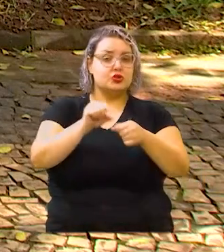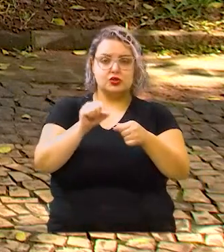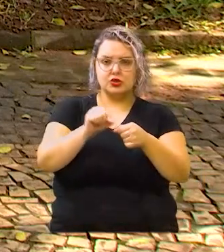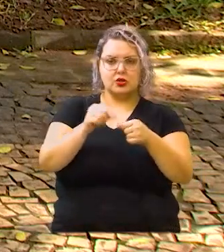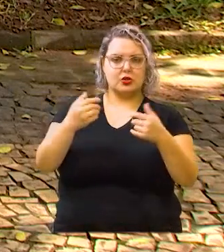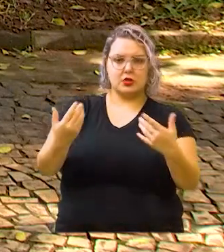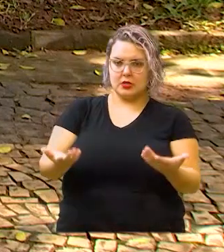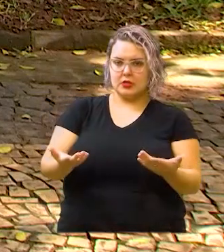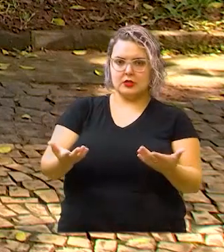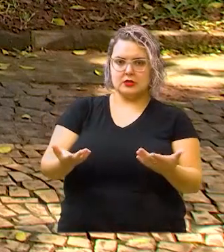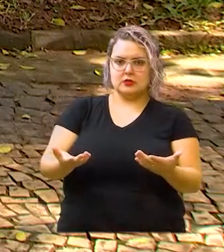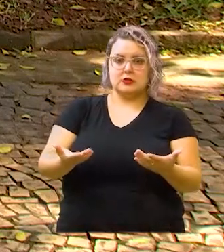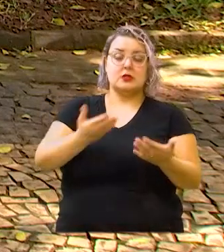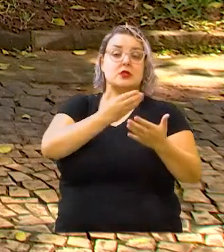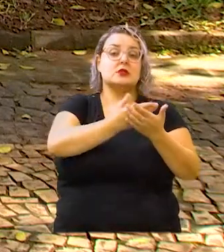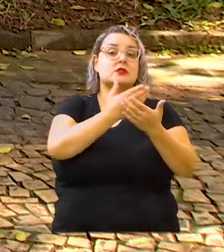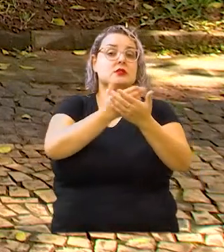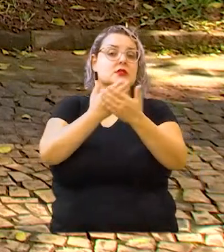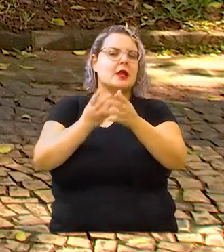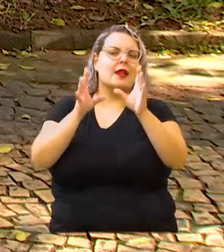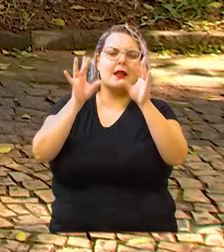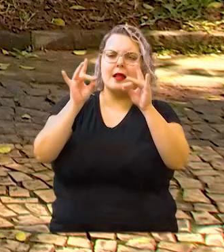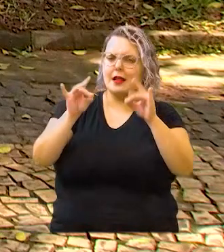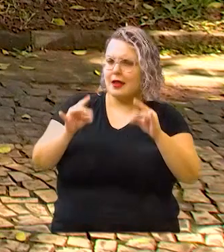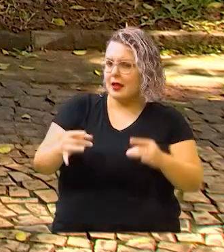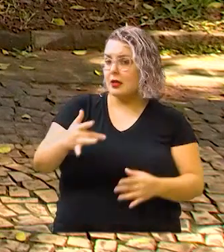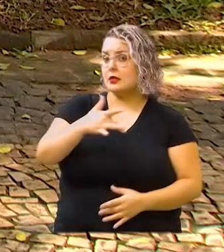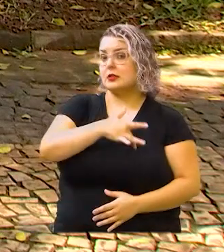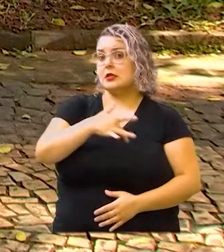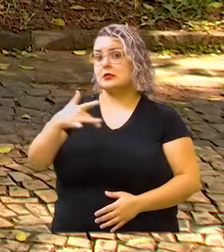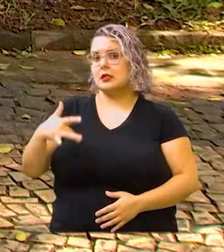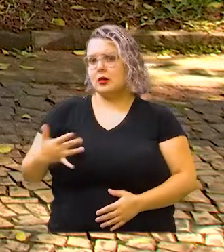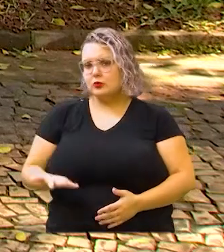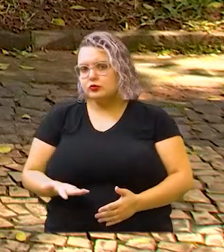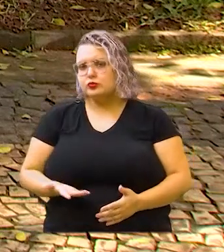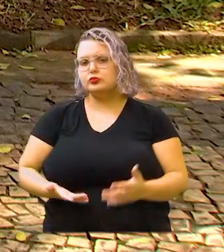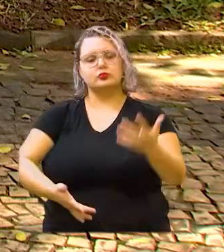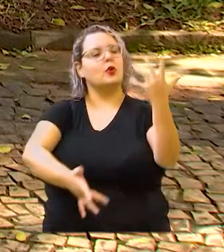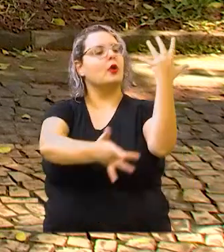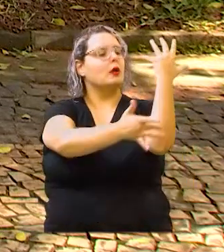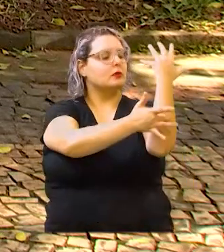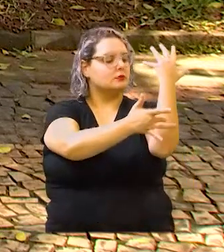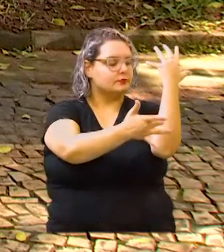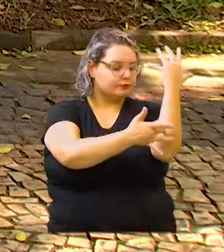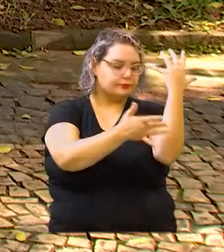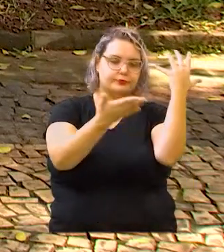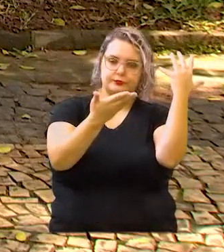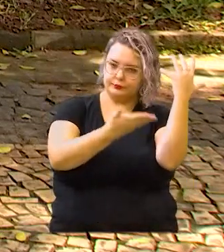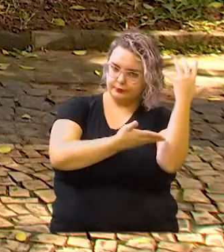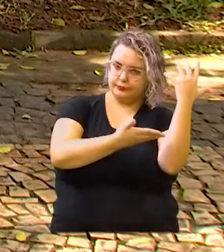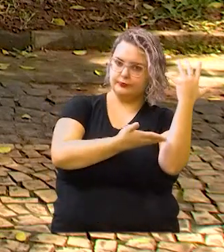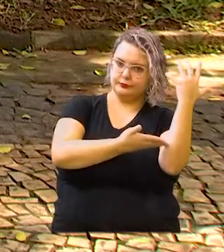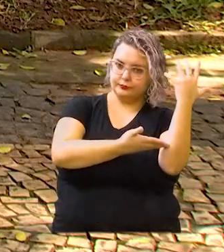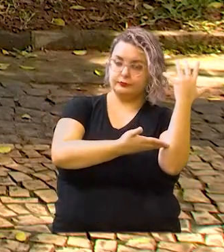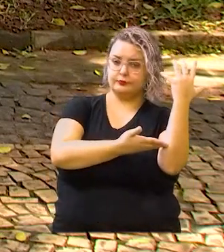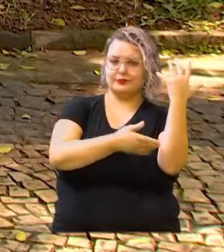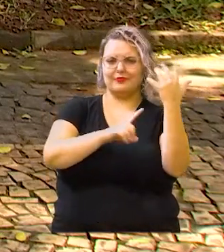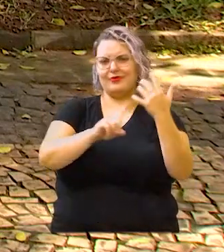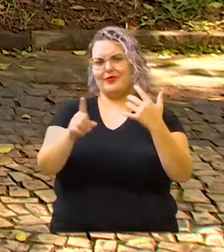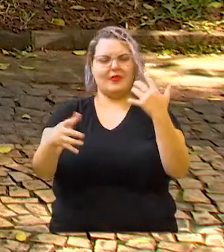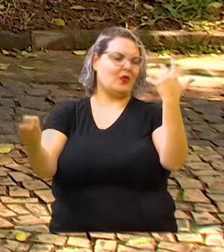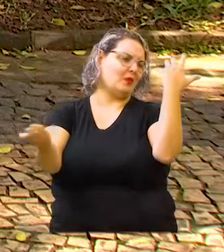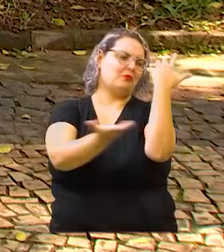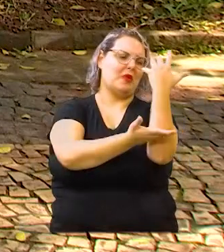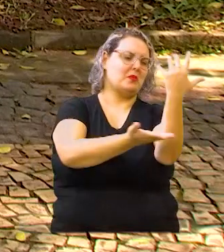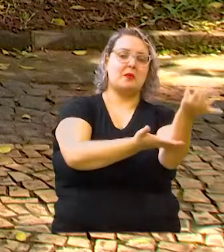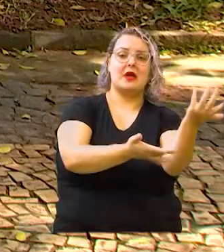faça esse estudo detalhado da saúde das árvores, para que não se saia aí